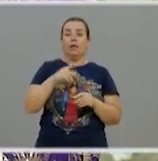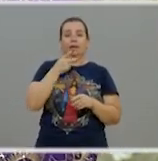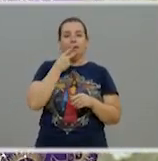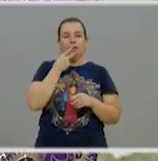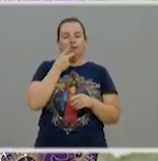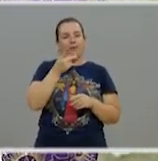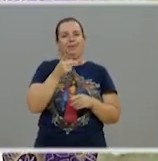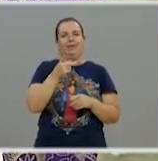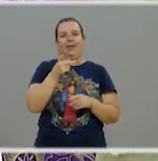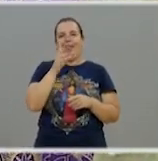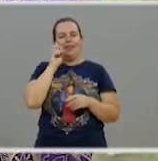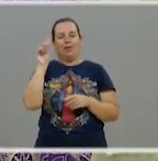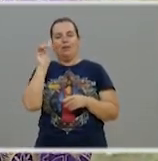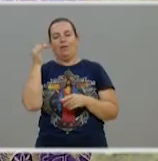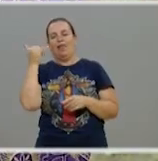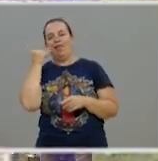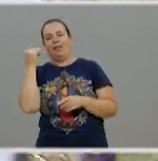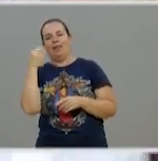telefone.